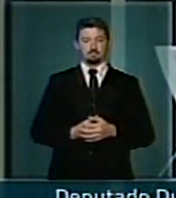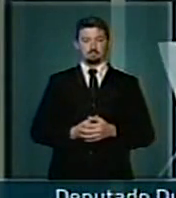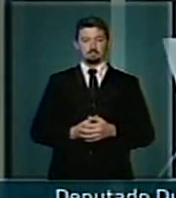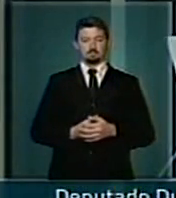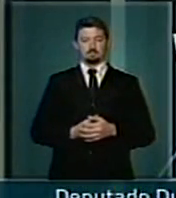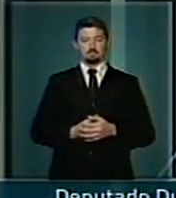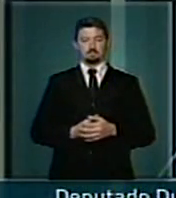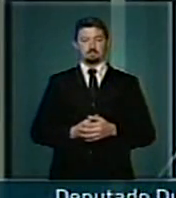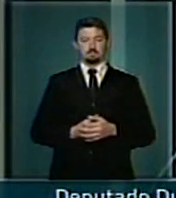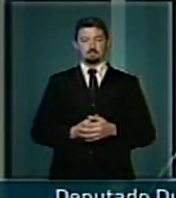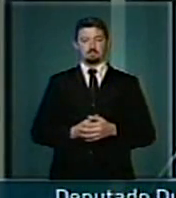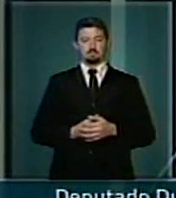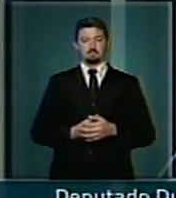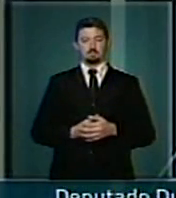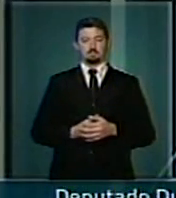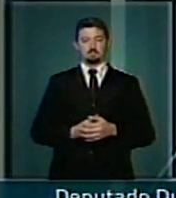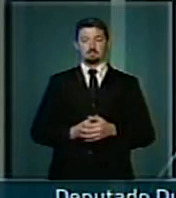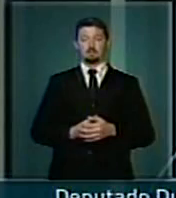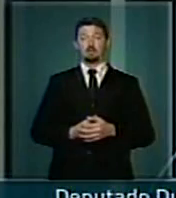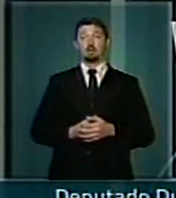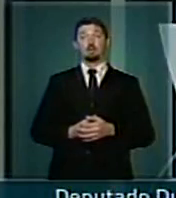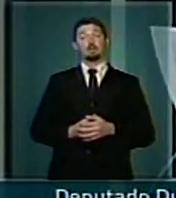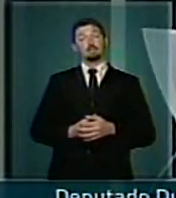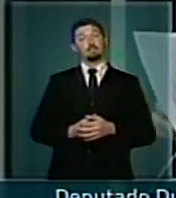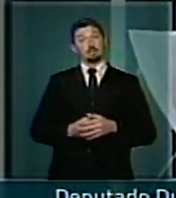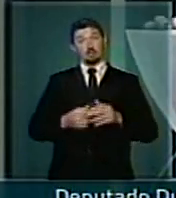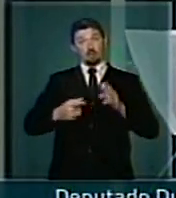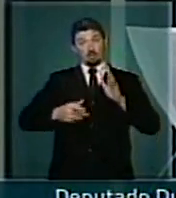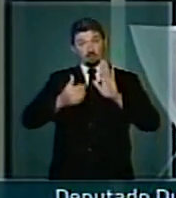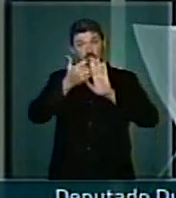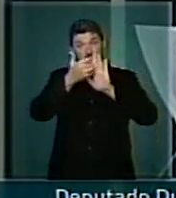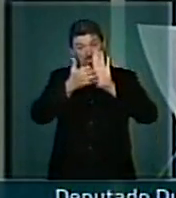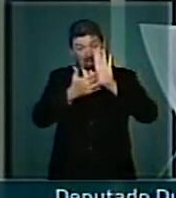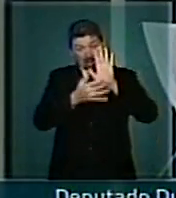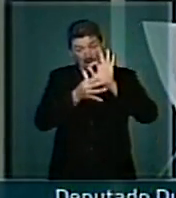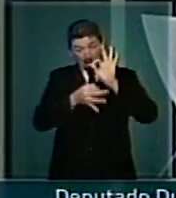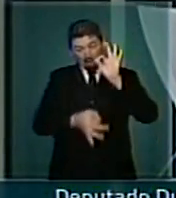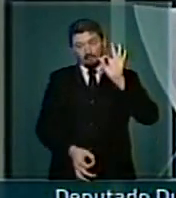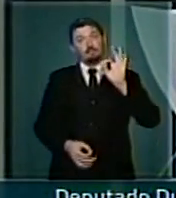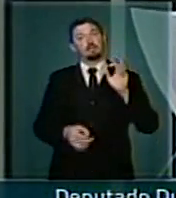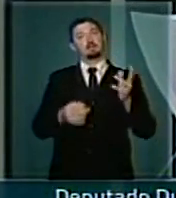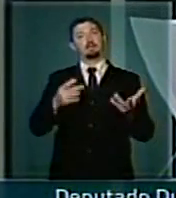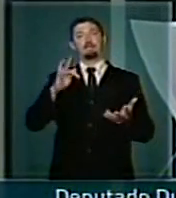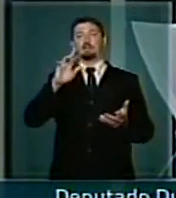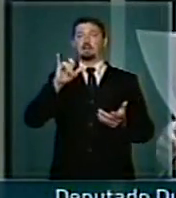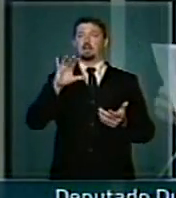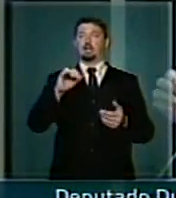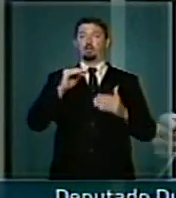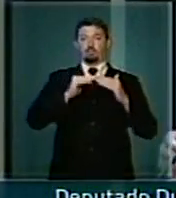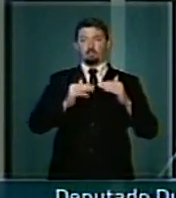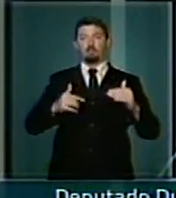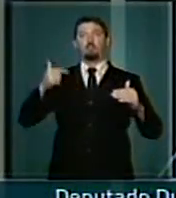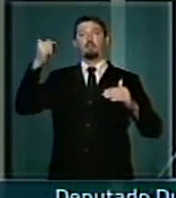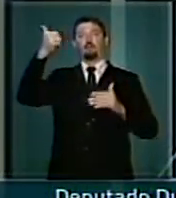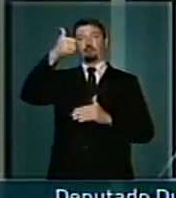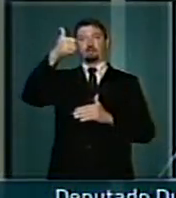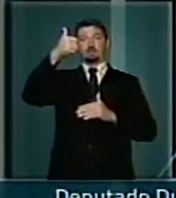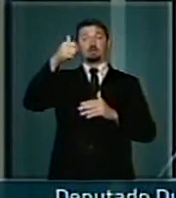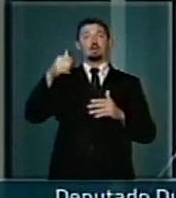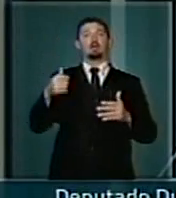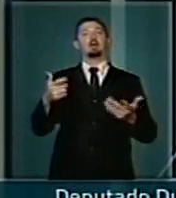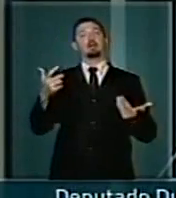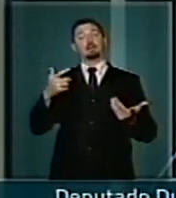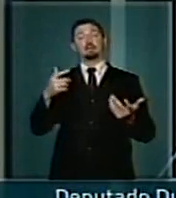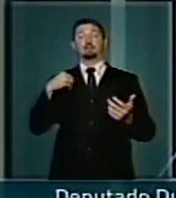Mesmo com esse currículo que acabo aqui de citar, o senhor Frederico foi promovido. E ainda assim, tivemos